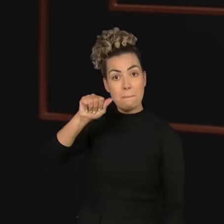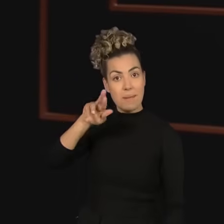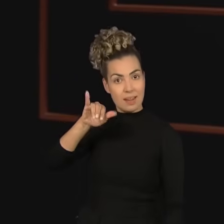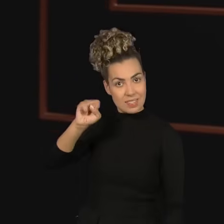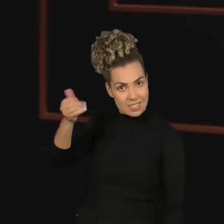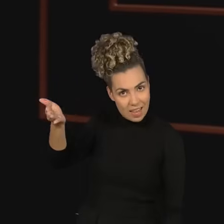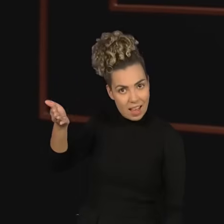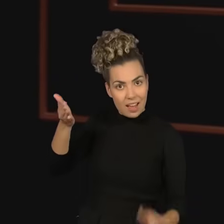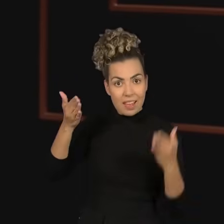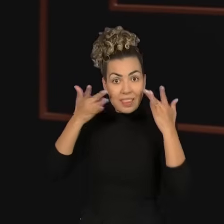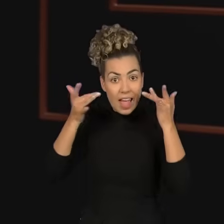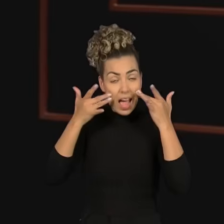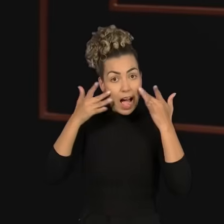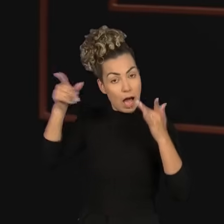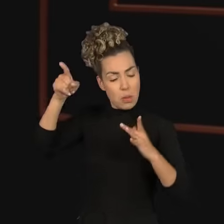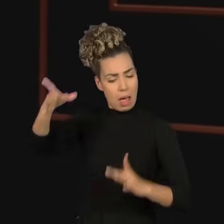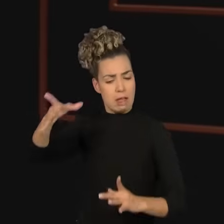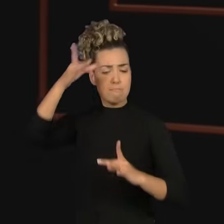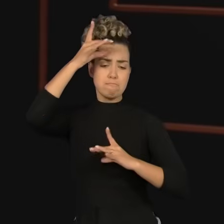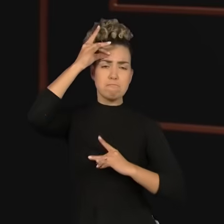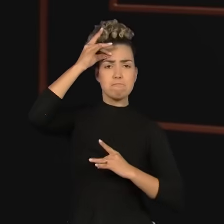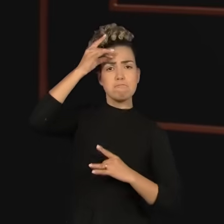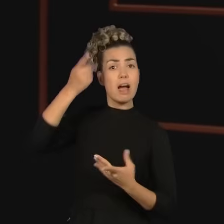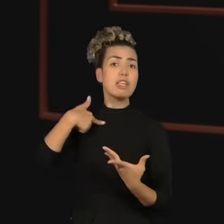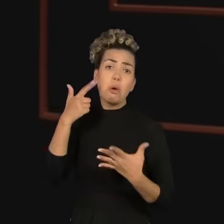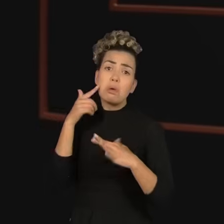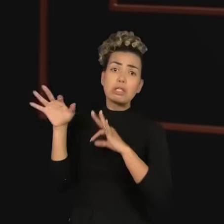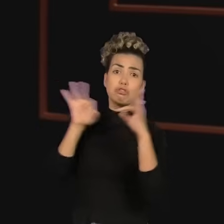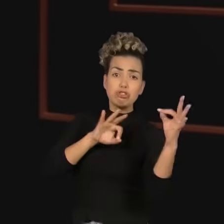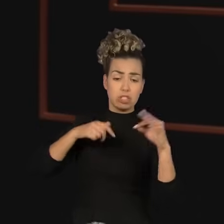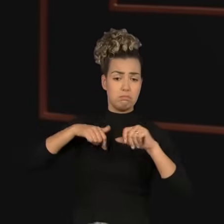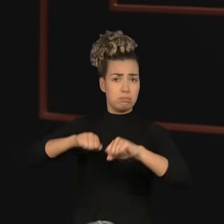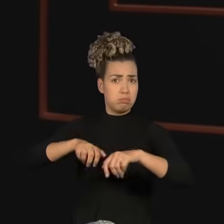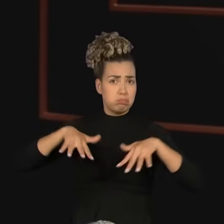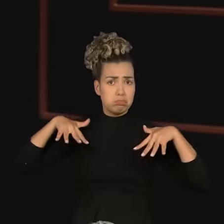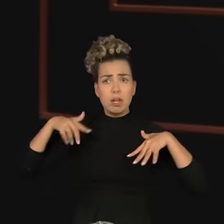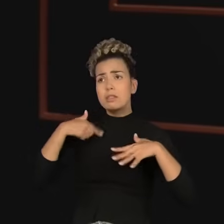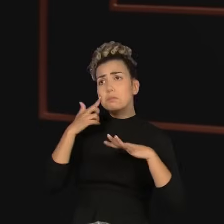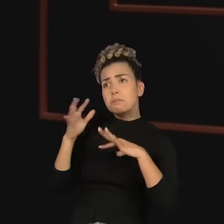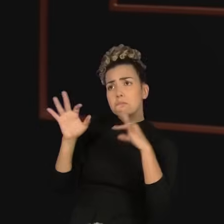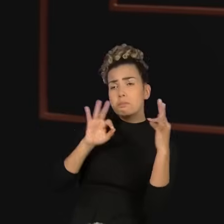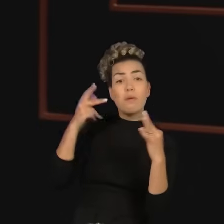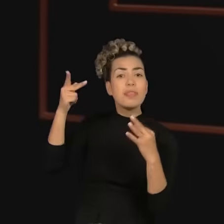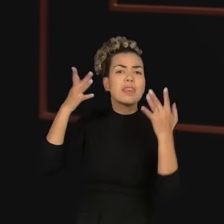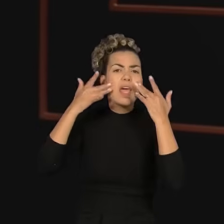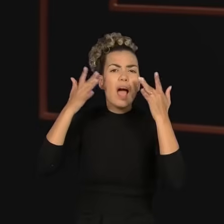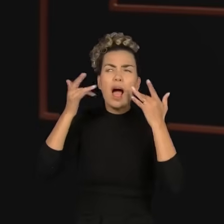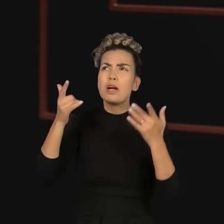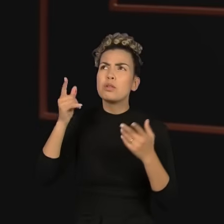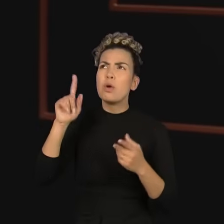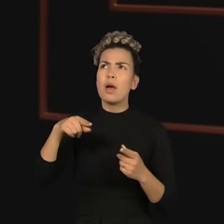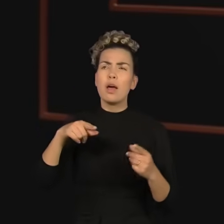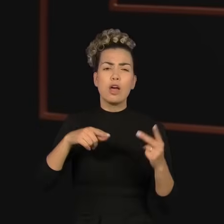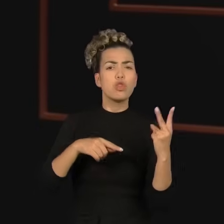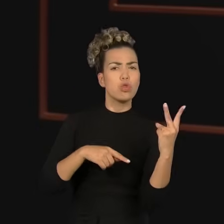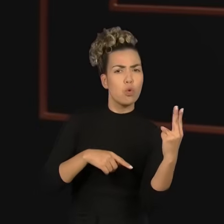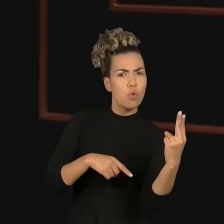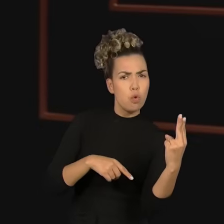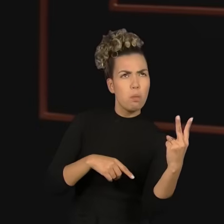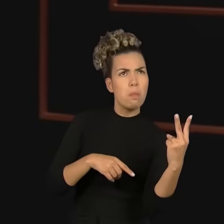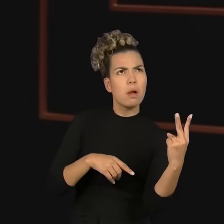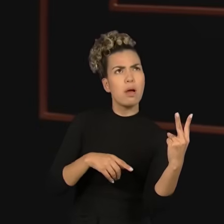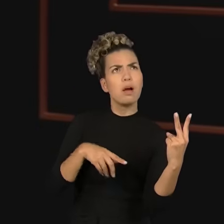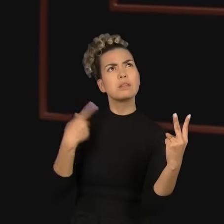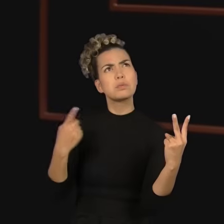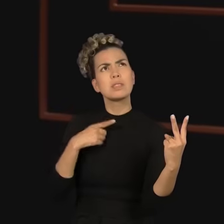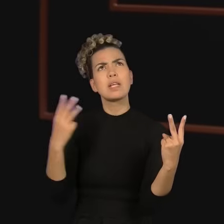fazia, que eram 3 quadros. Tinha uma dupla, depois tinha um monólogo dela, e aí tinha um trio, sei